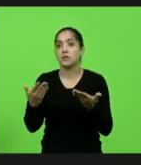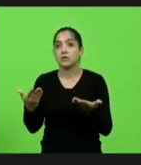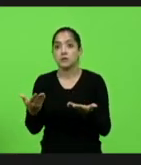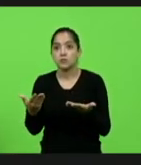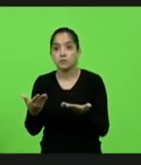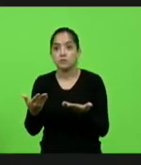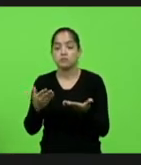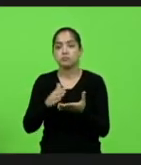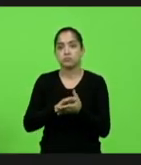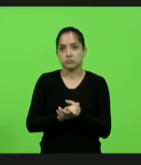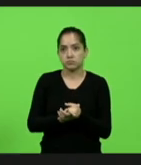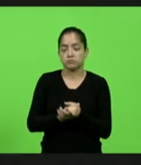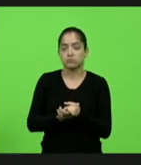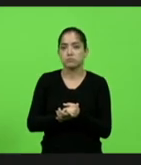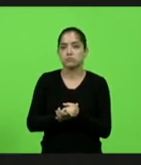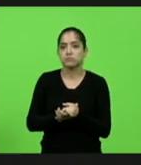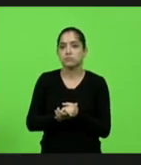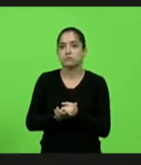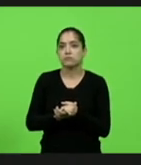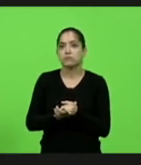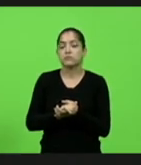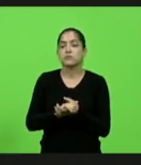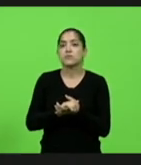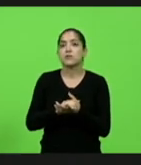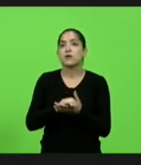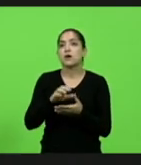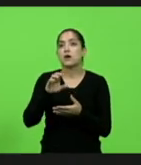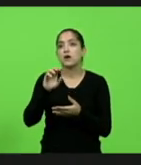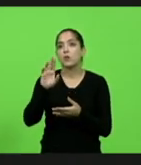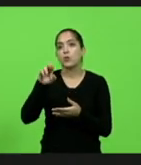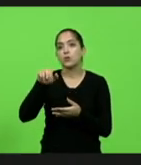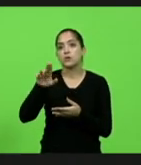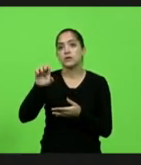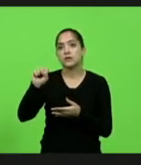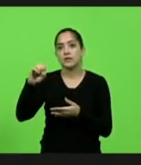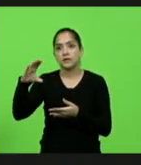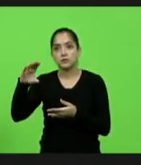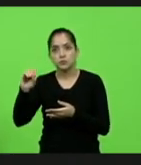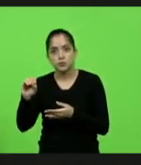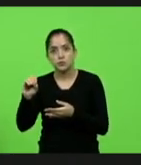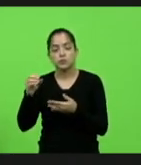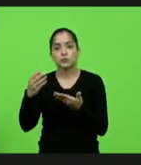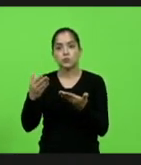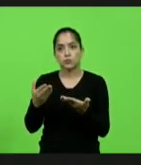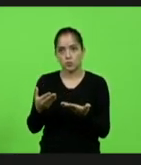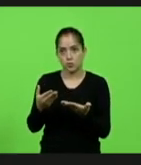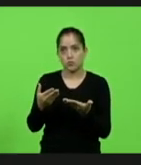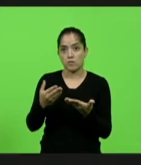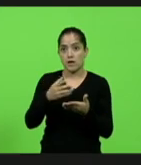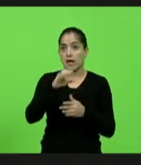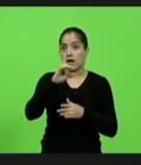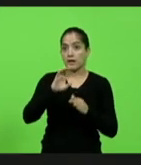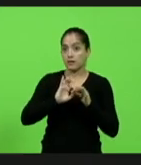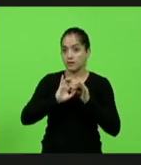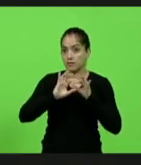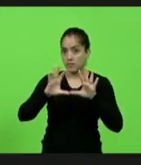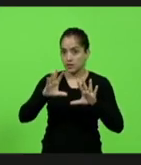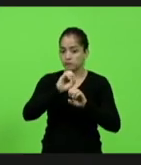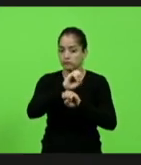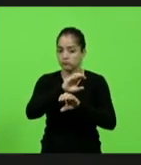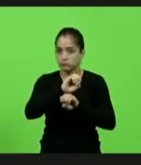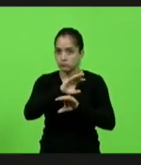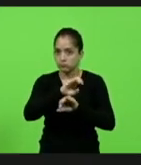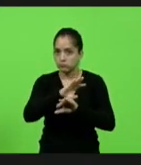organização consultiva da Unesco, mostra que há uma direta relação entre a liberdade educacional e os